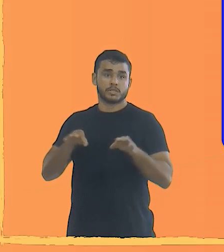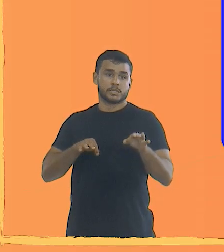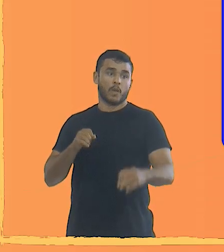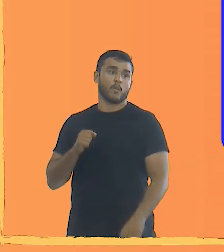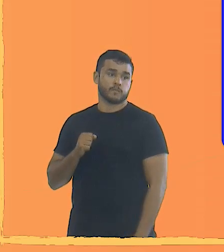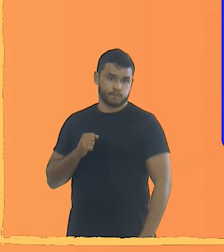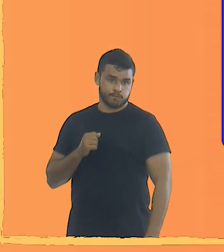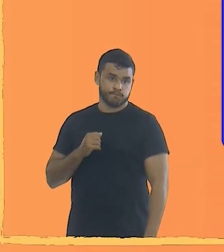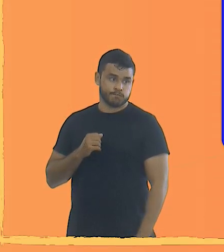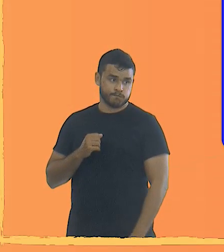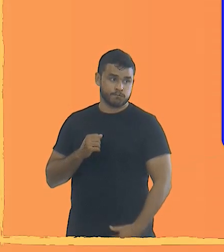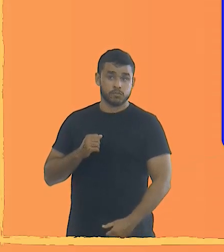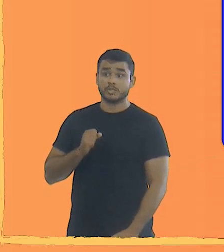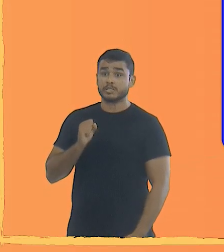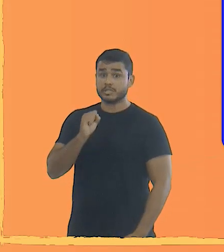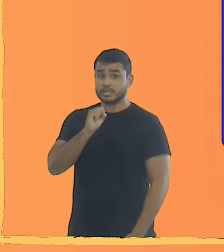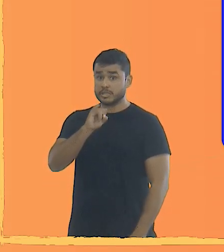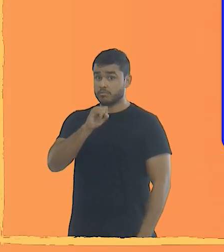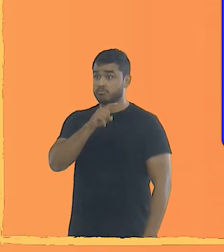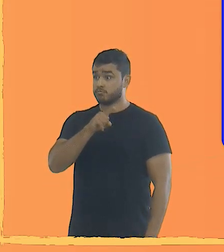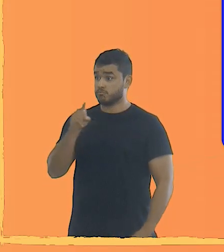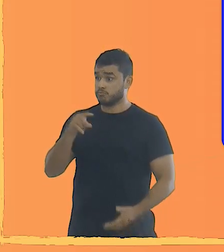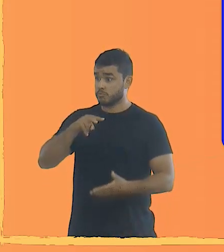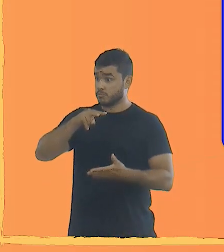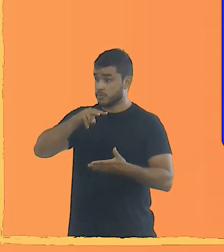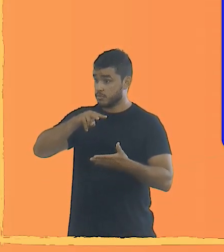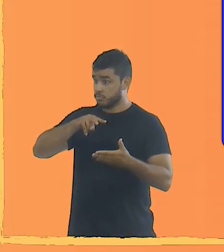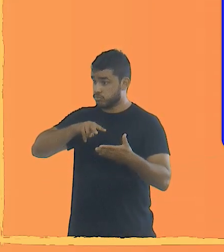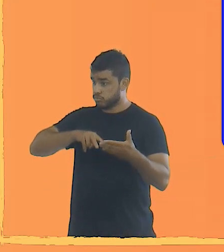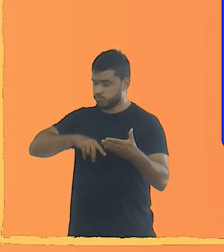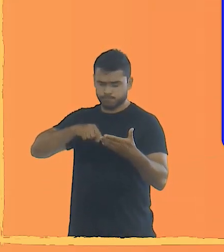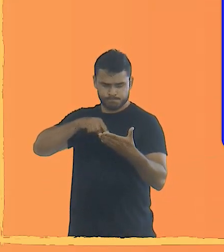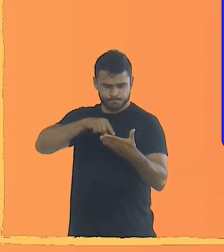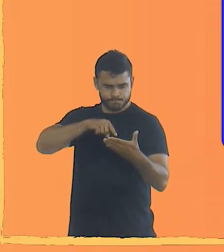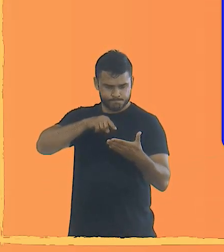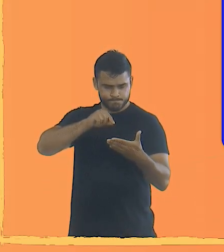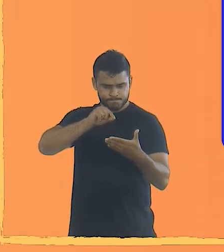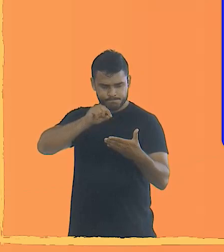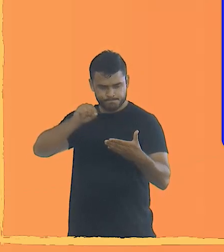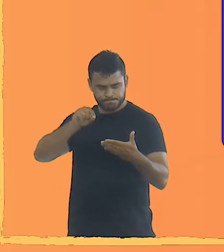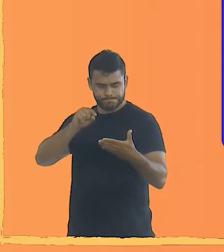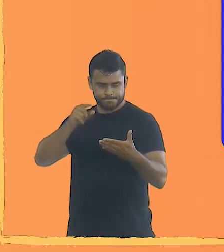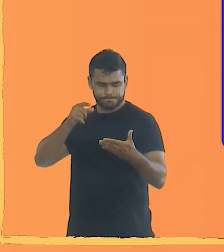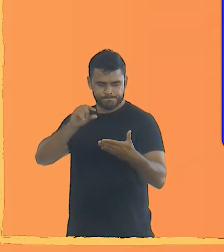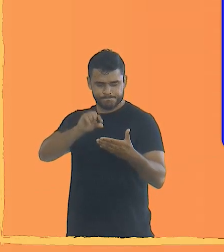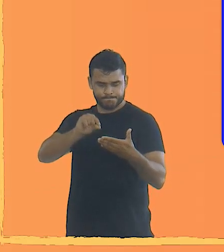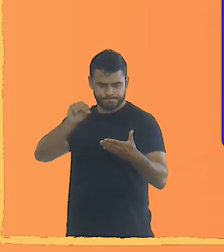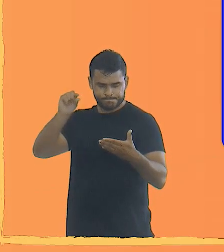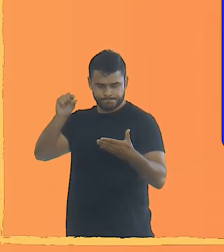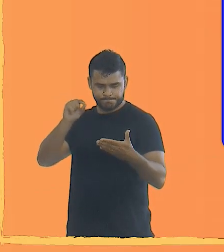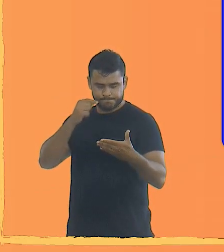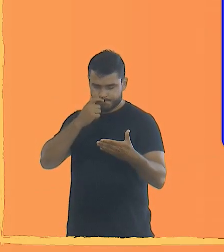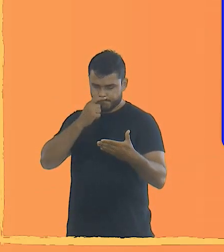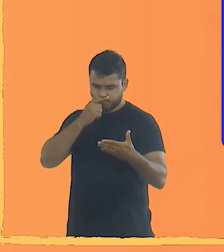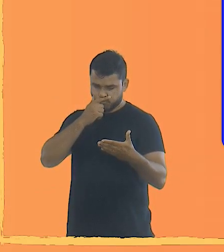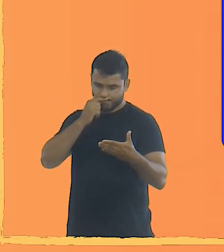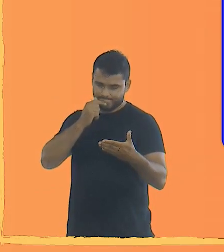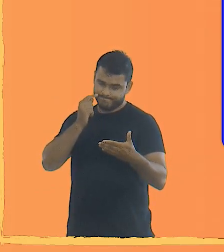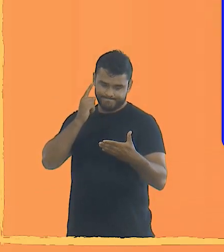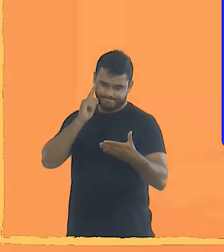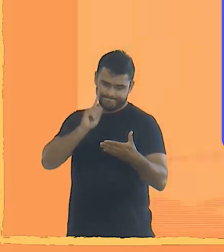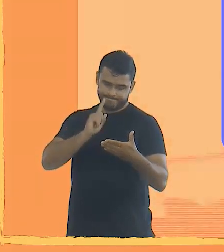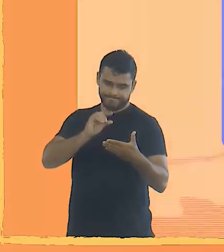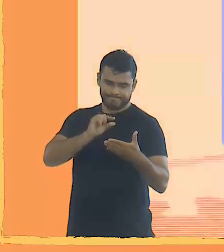né? Se você lê com calma, sai marcando aquelas partes que são importantes, divide o problema em etapas, deixa